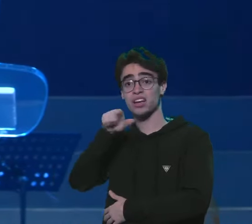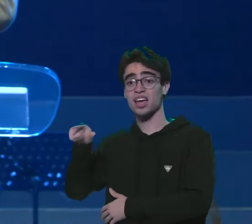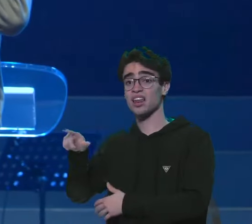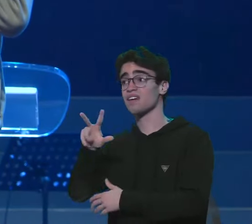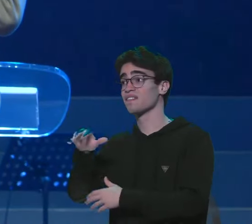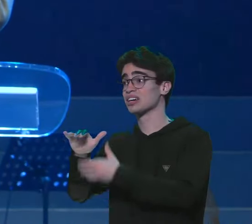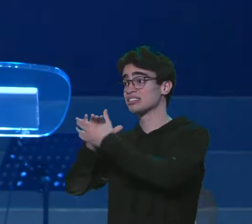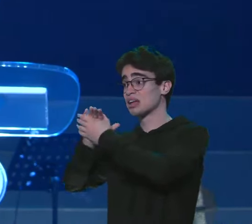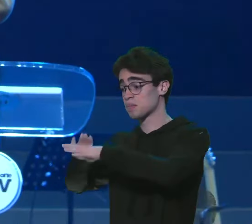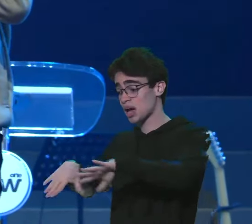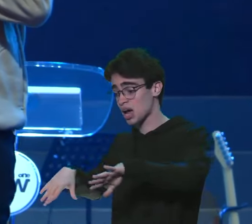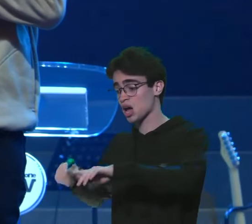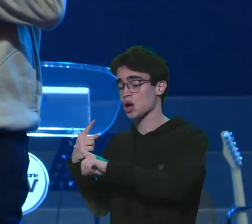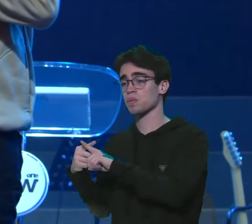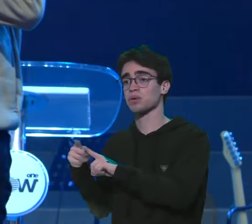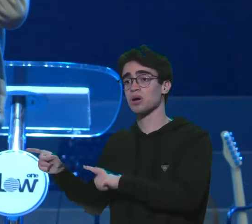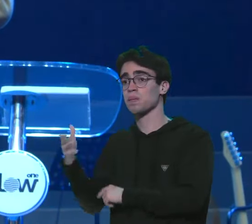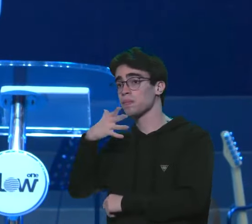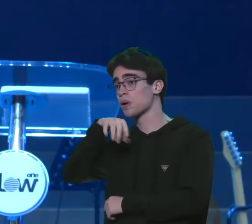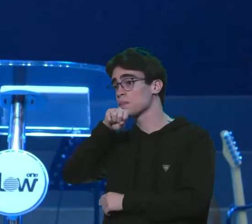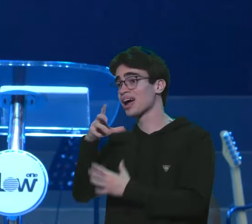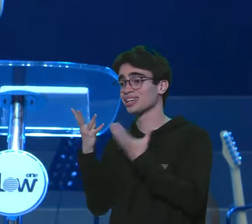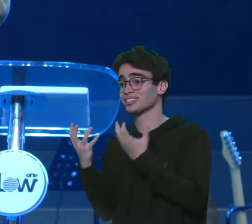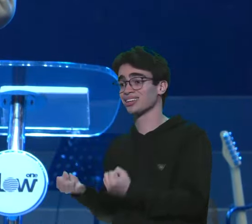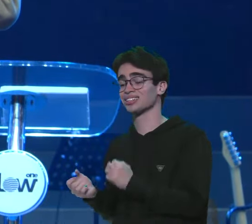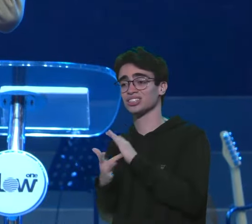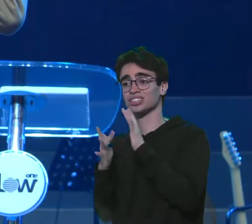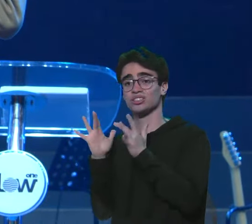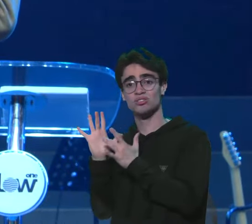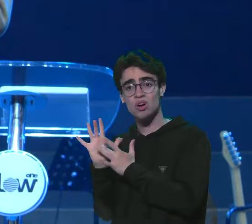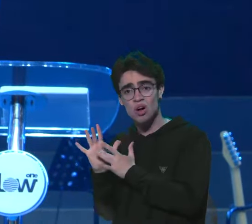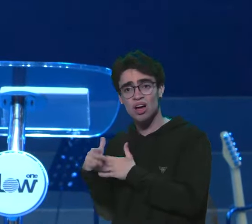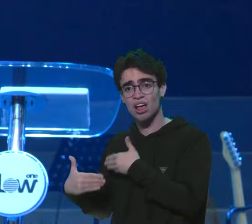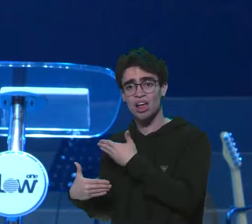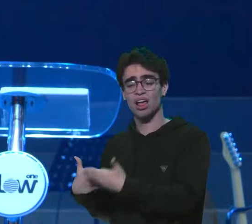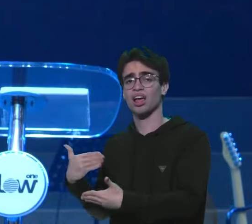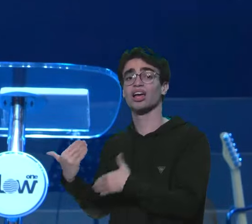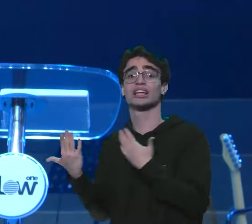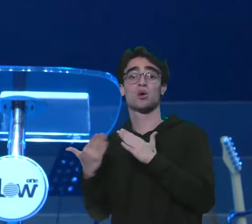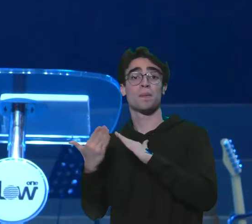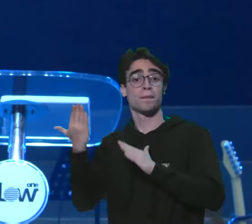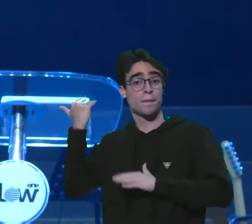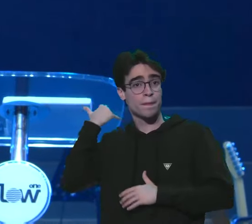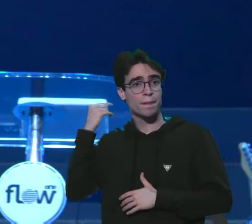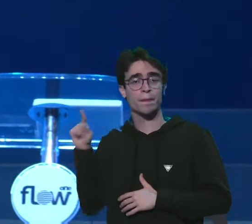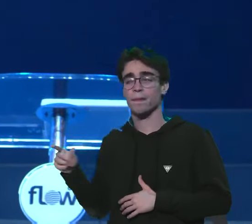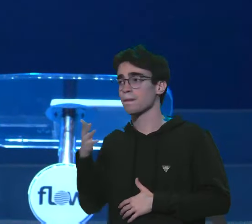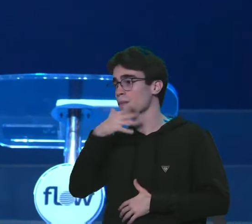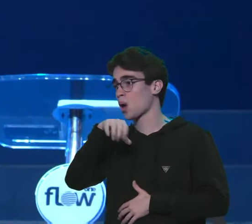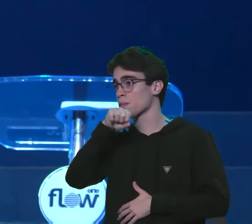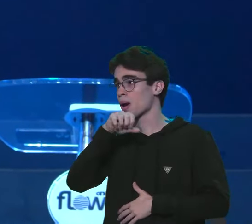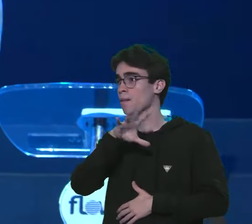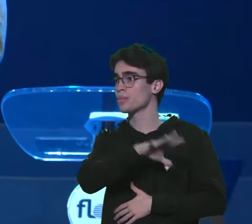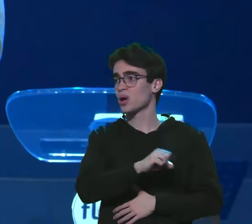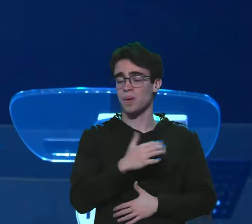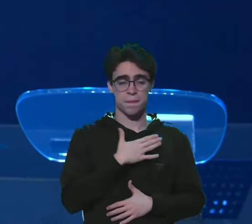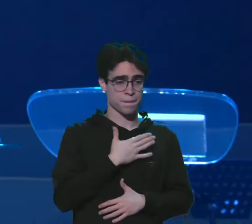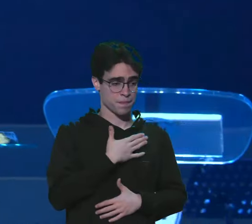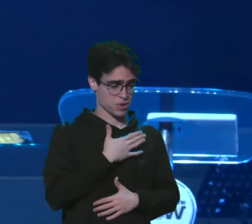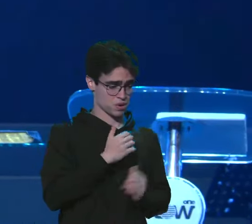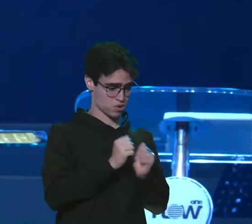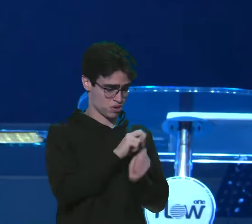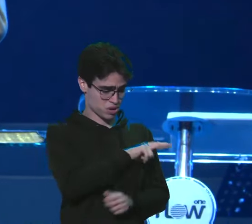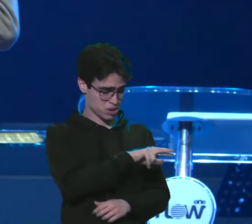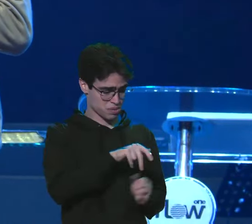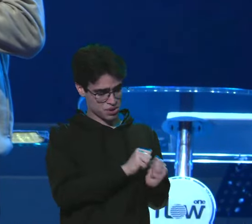meu pai, por causa que meu pai havia se convertido. E naquele tempo, meu pai já pegou eu e minhas irmãs e